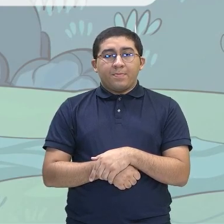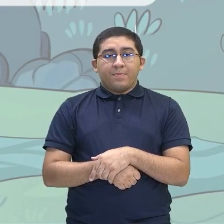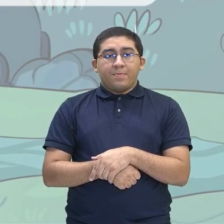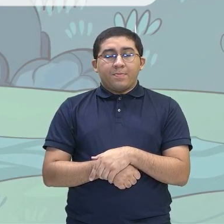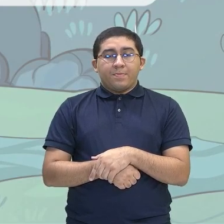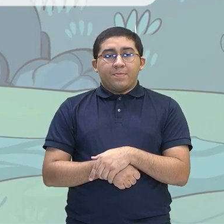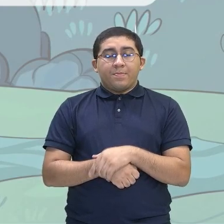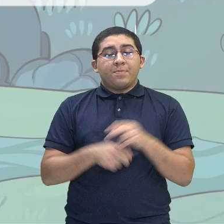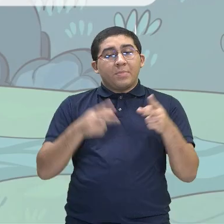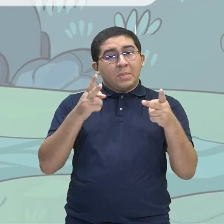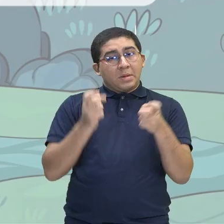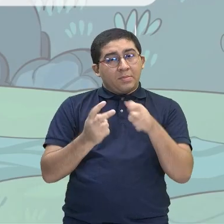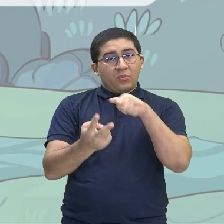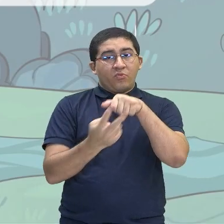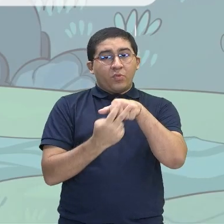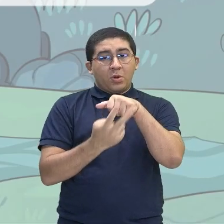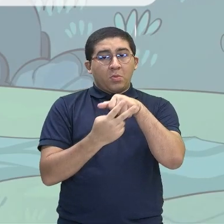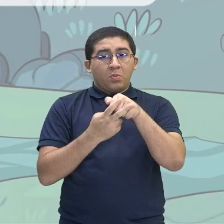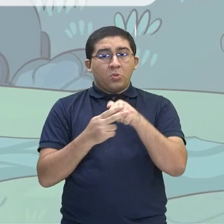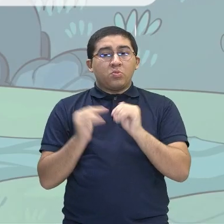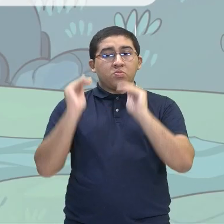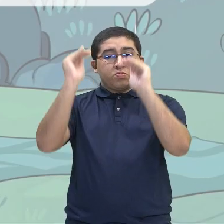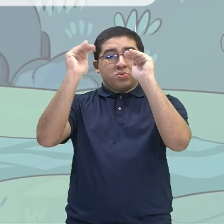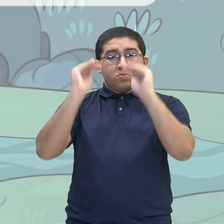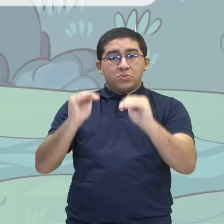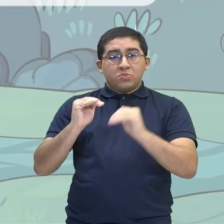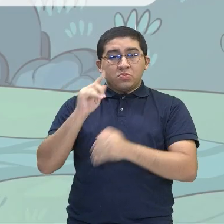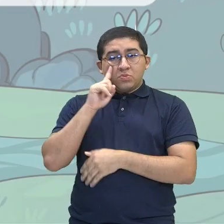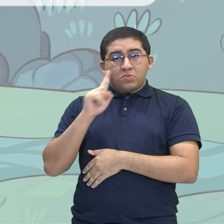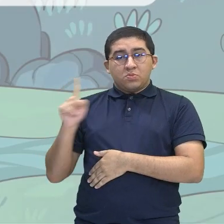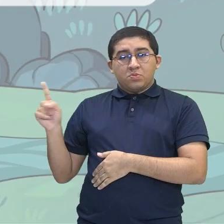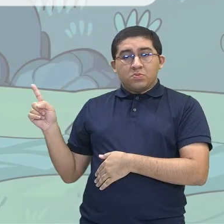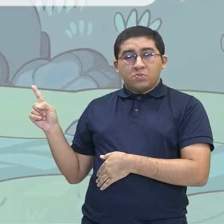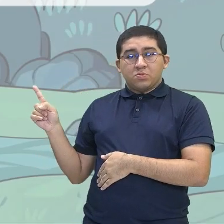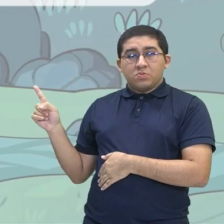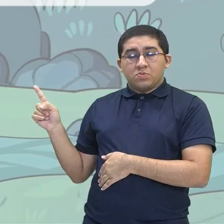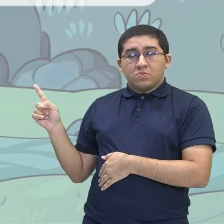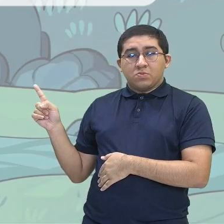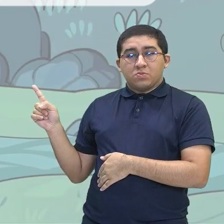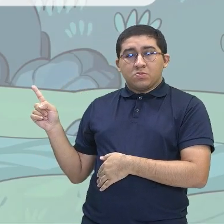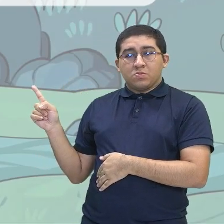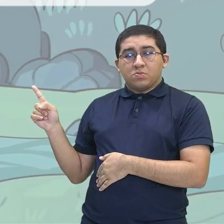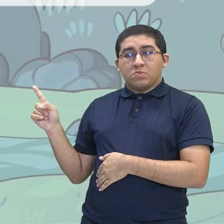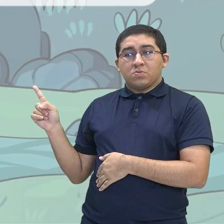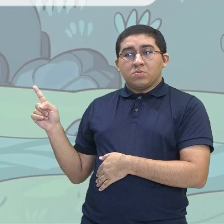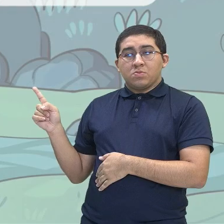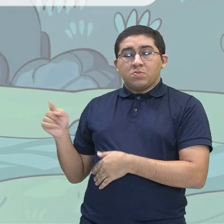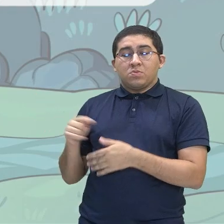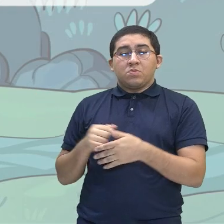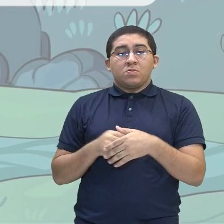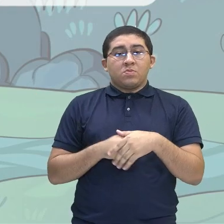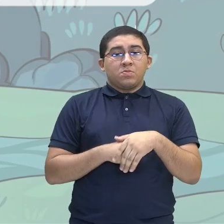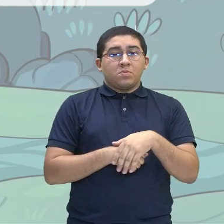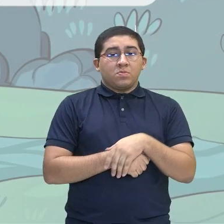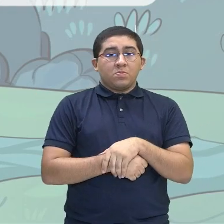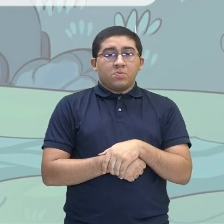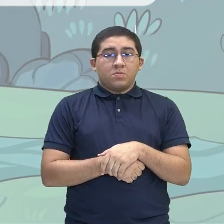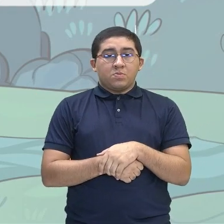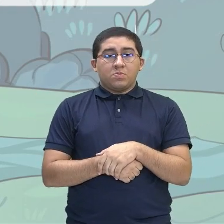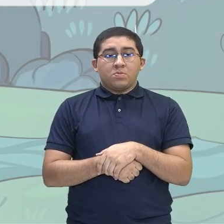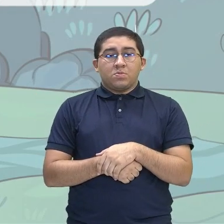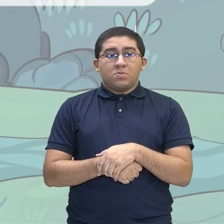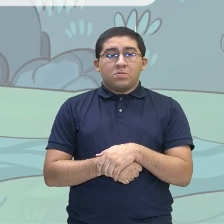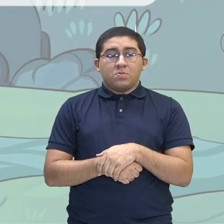eu tenho dois verbos, tá? Eu tenho was ou were, que é o to be, e o verbo principal. O verbo